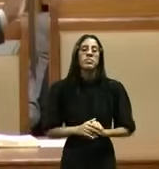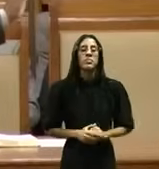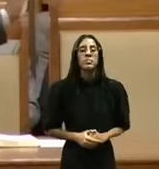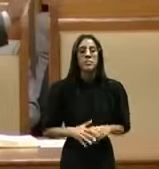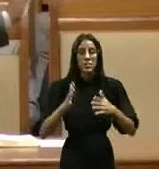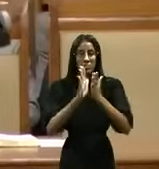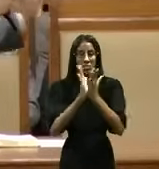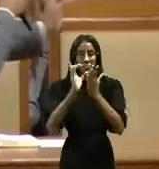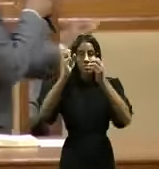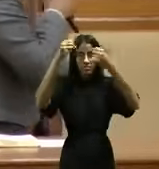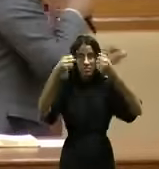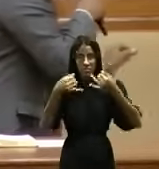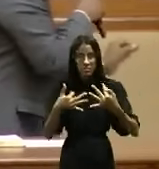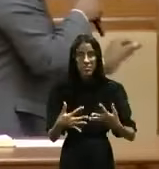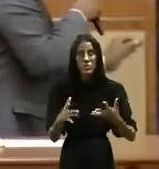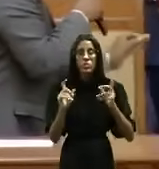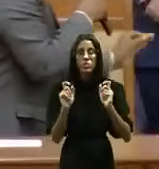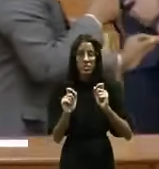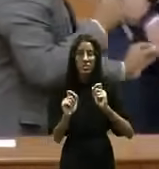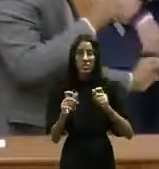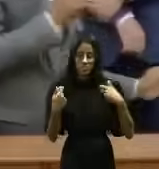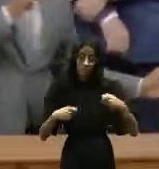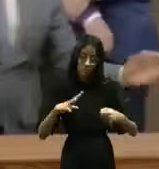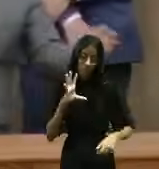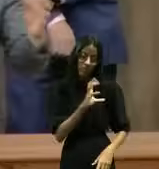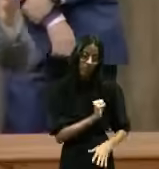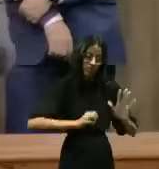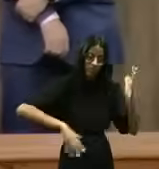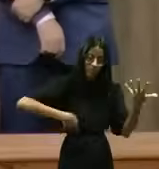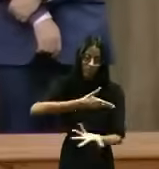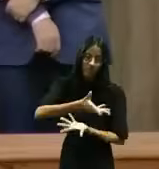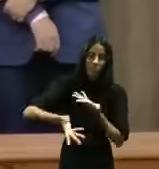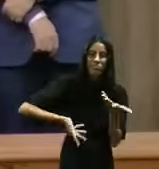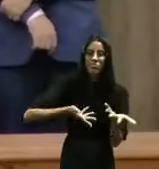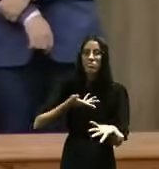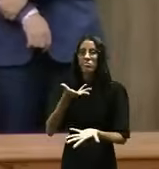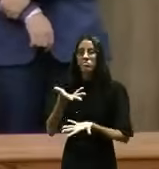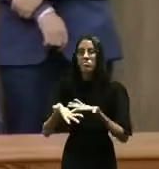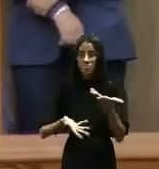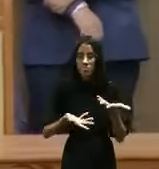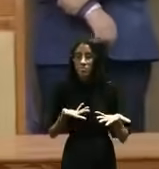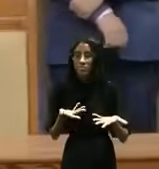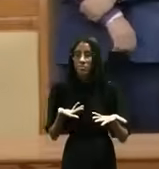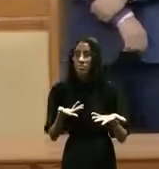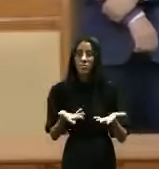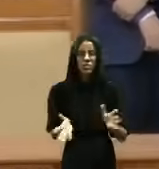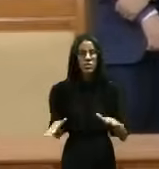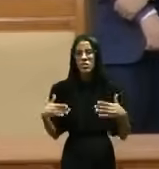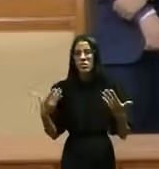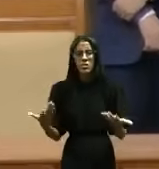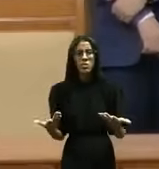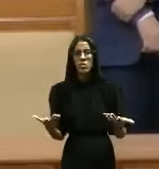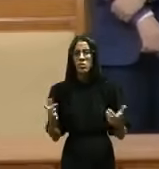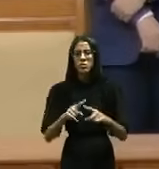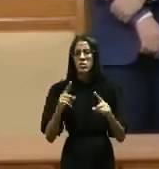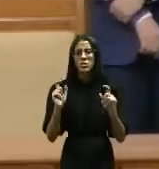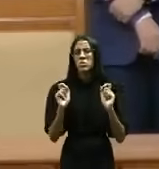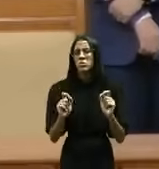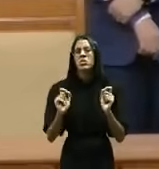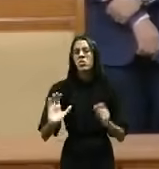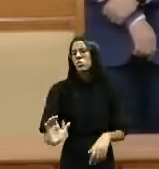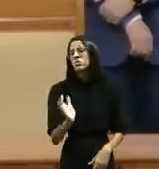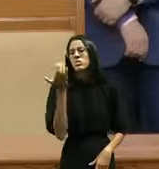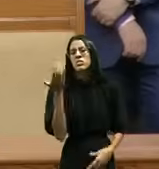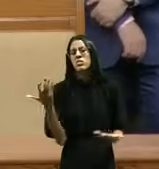amar a todos e que evangelho era esse que eles estavam tendo mas tinha a placa da